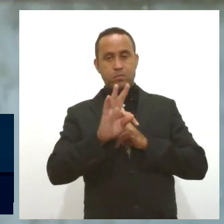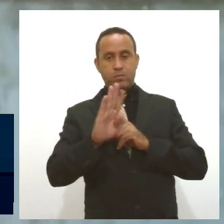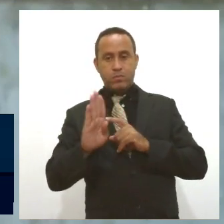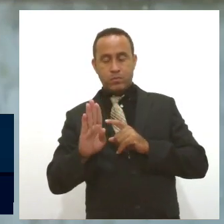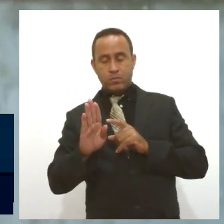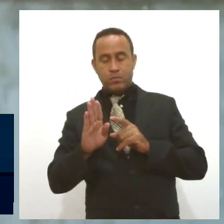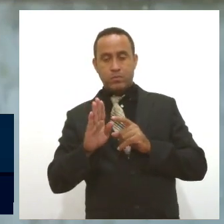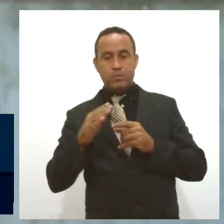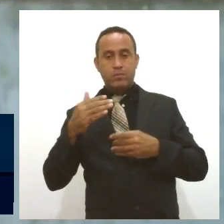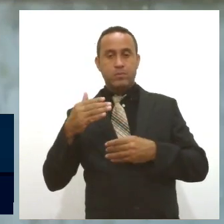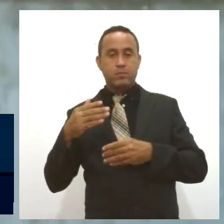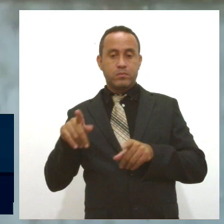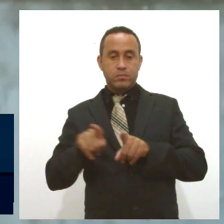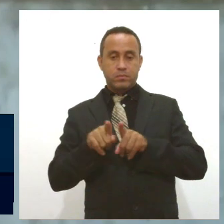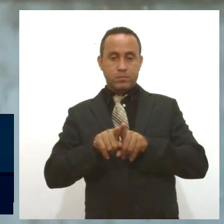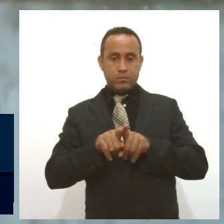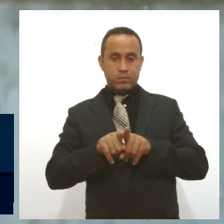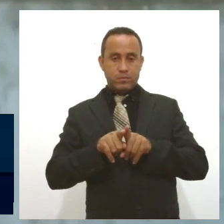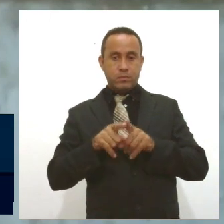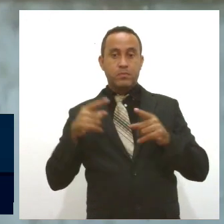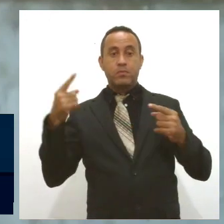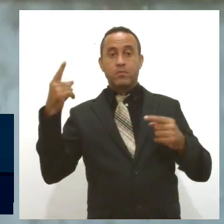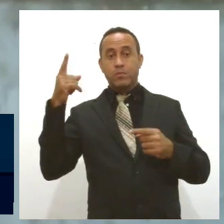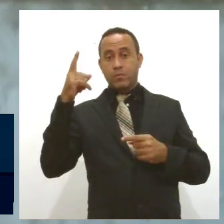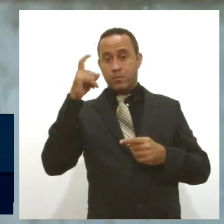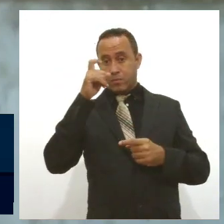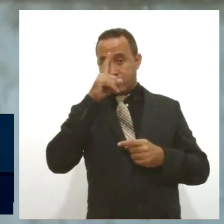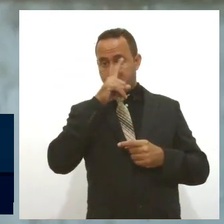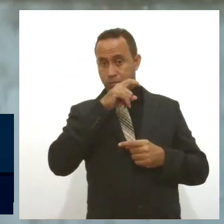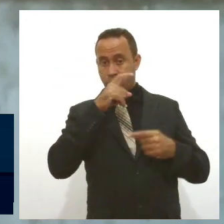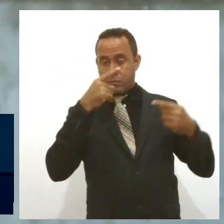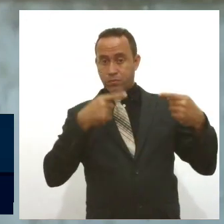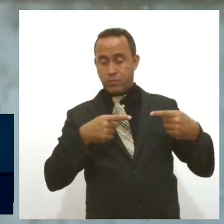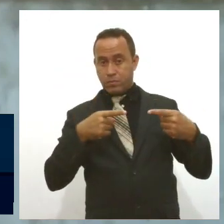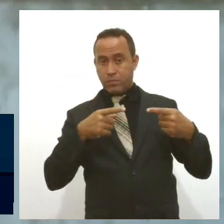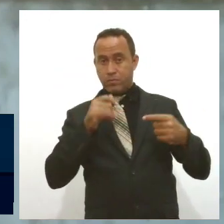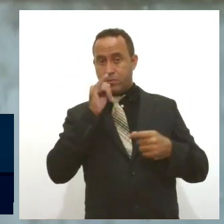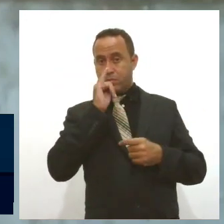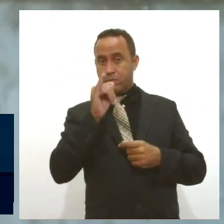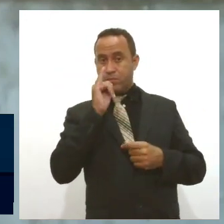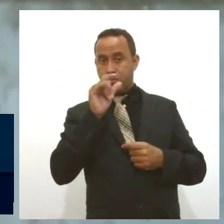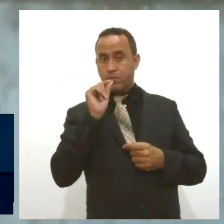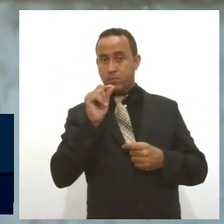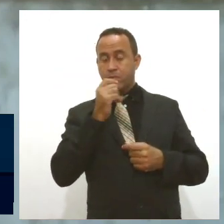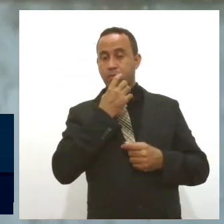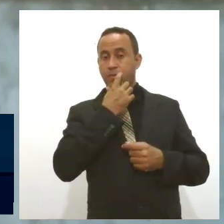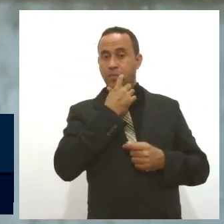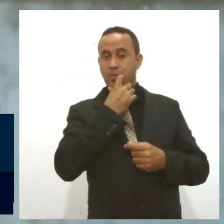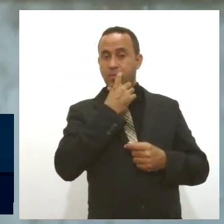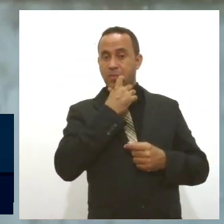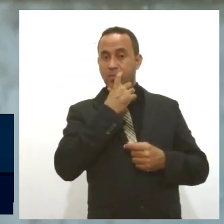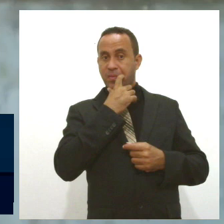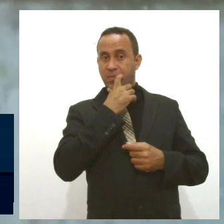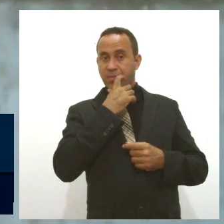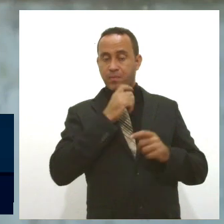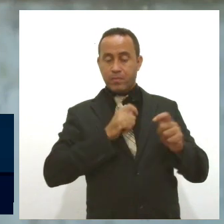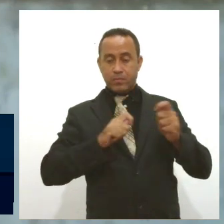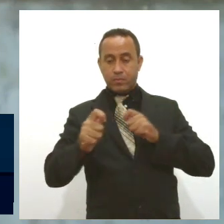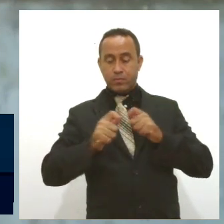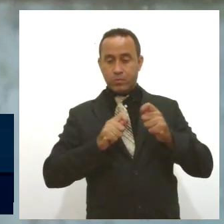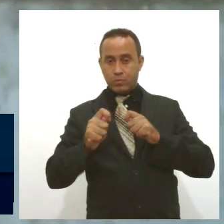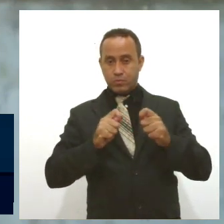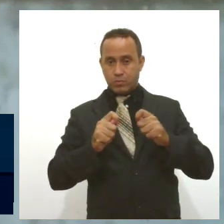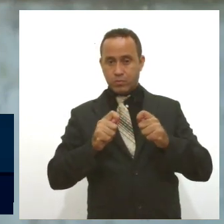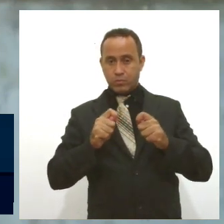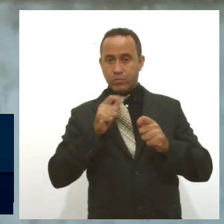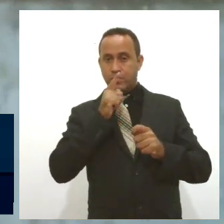Jabiriberi. Então, o grande desafio, e eu posso lhe assegurar que, em termos de infraestrutura hídrica, isso